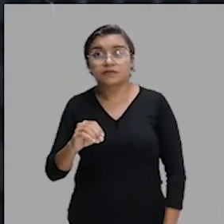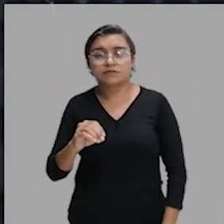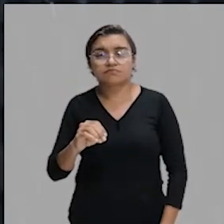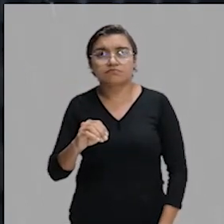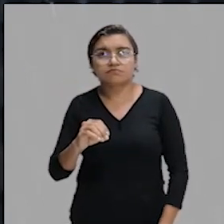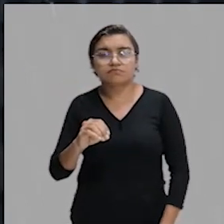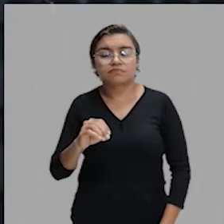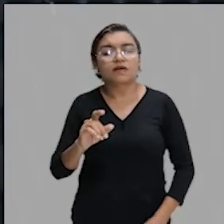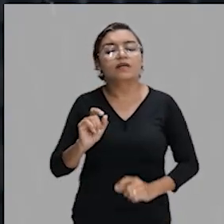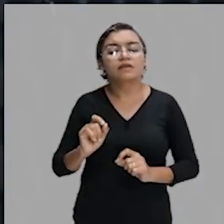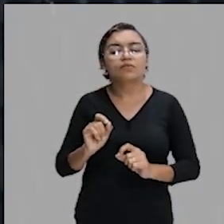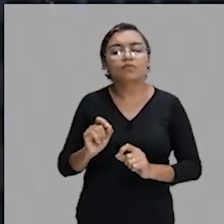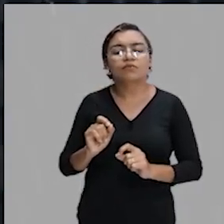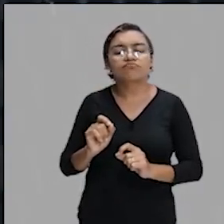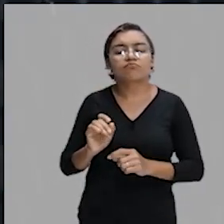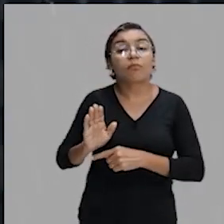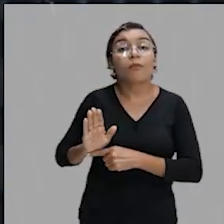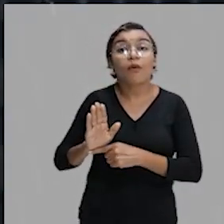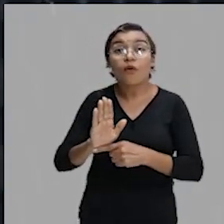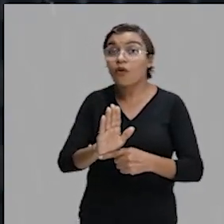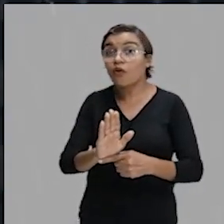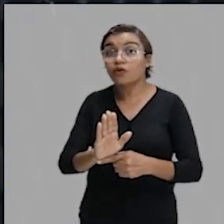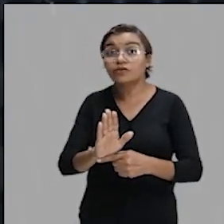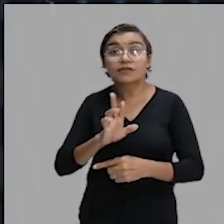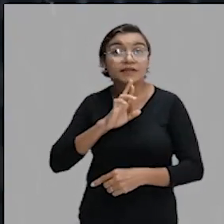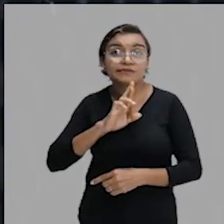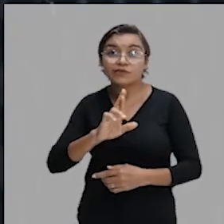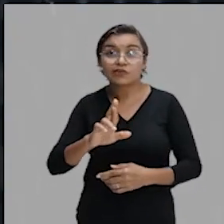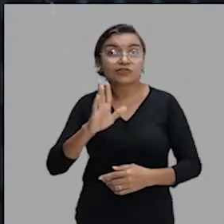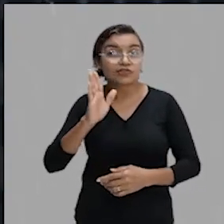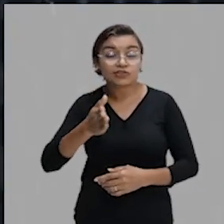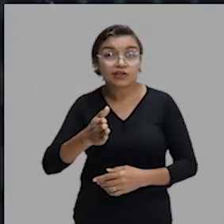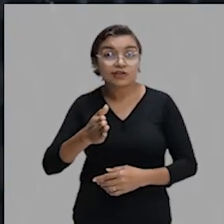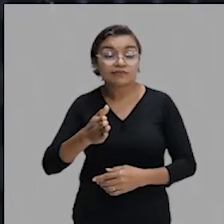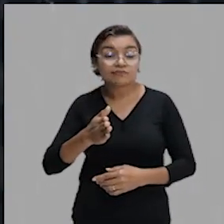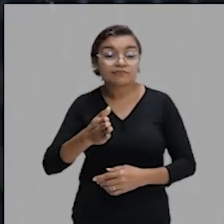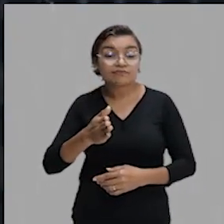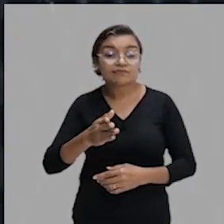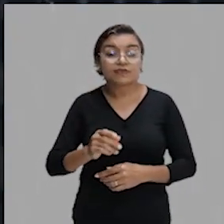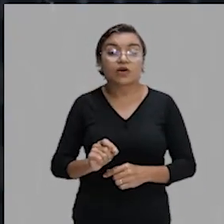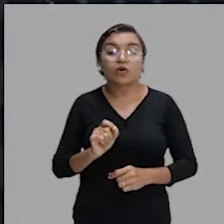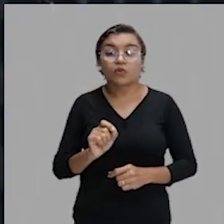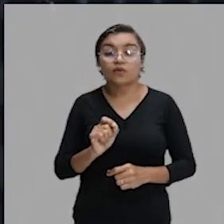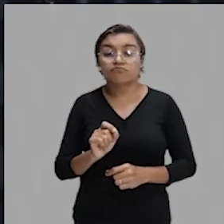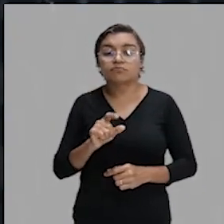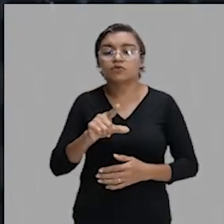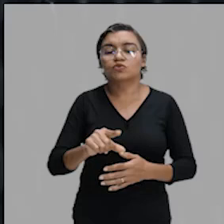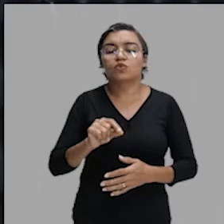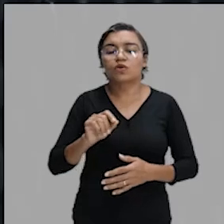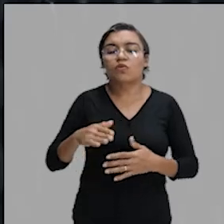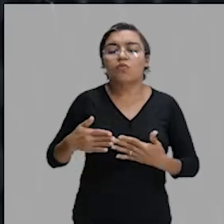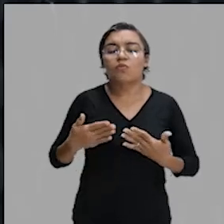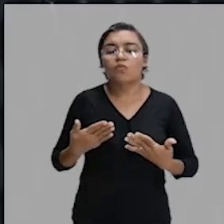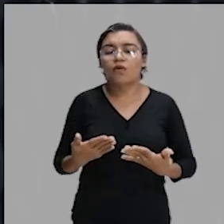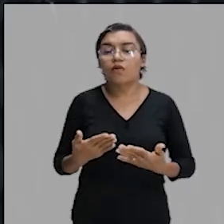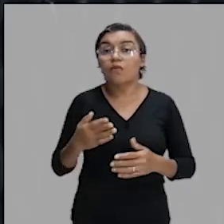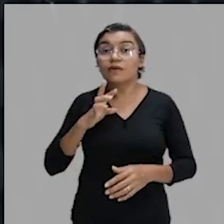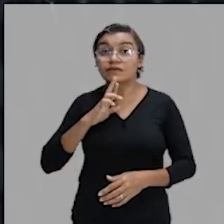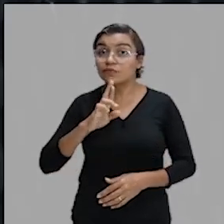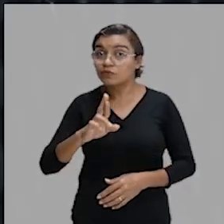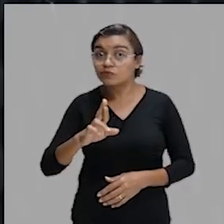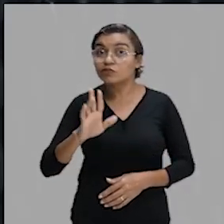aqui. Ele já está praticamente dizendo o que você vai marcar aqui, ó. Ele já está quase dizendo para você qual é a